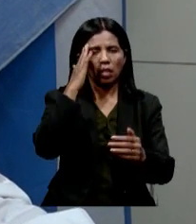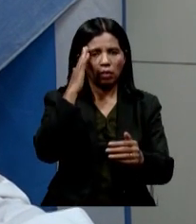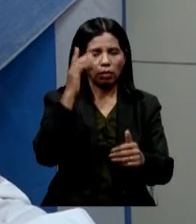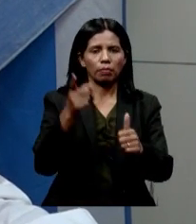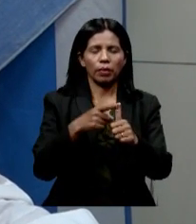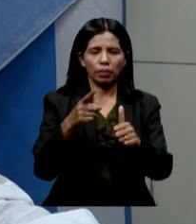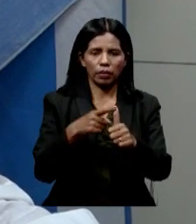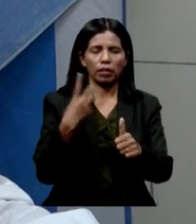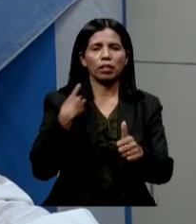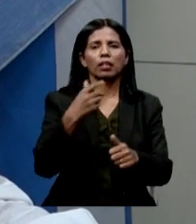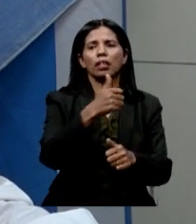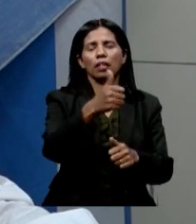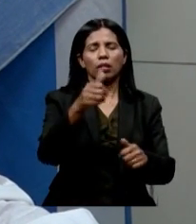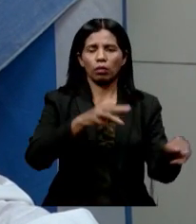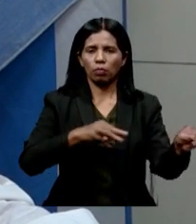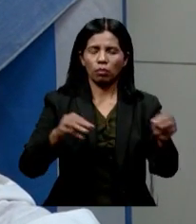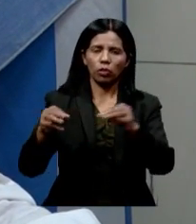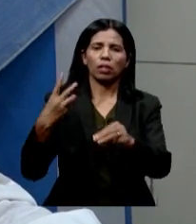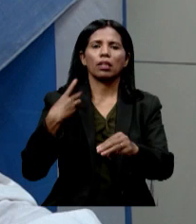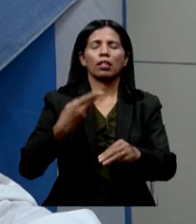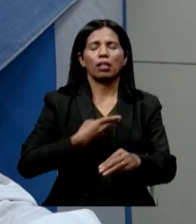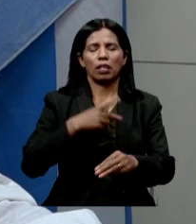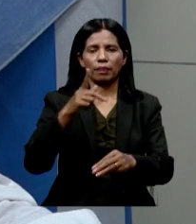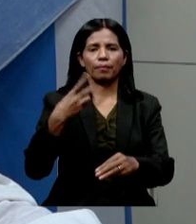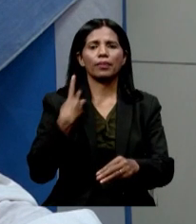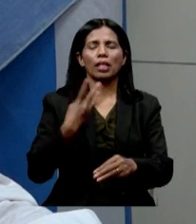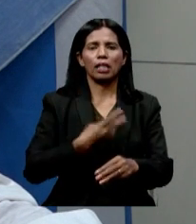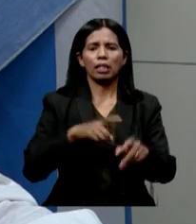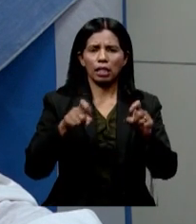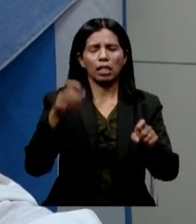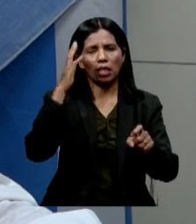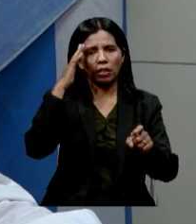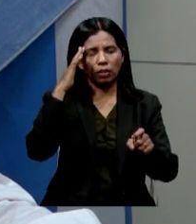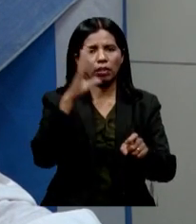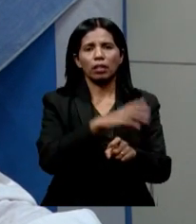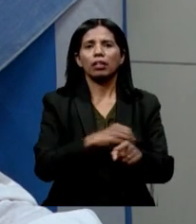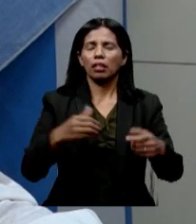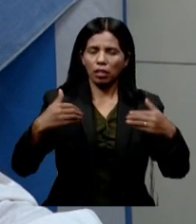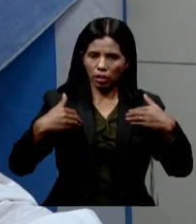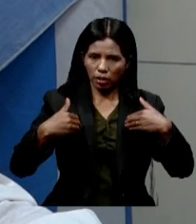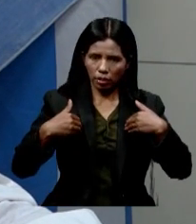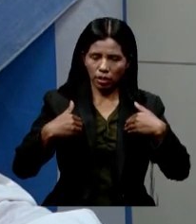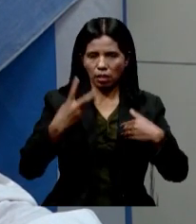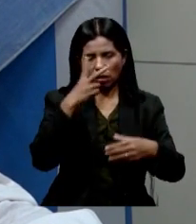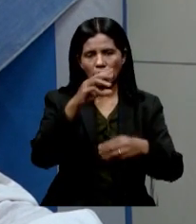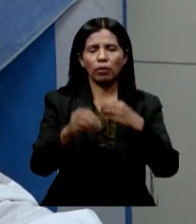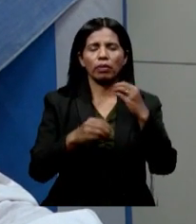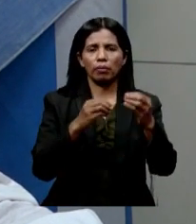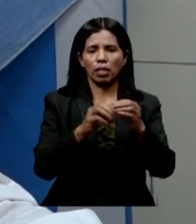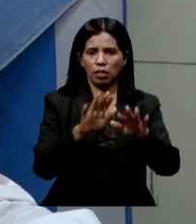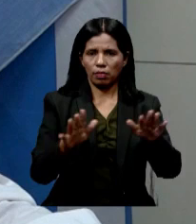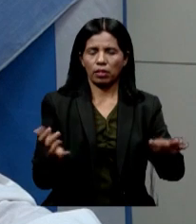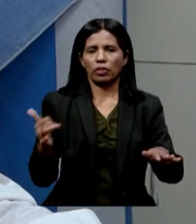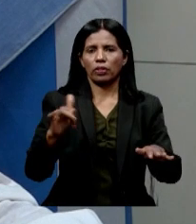ita idira kumura, ita na mentalidade. Segundo, tem que ser hanoi indehankata, tem que ser ija rigor, ija controlo. Nevema que